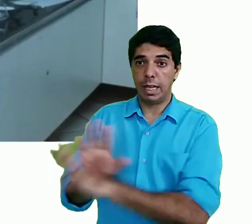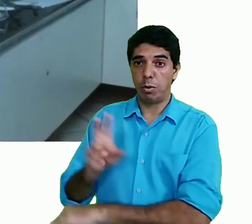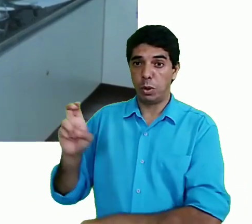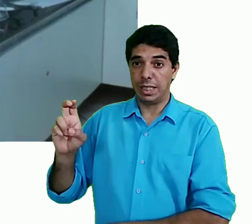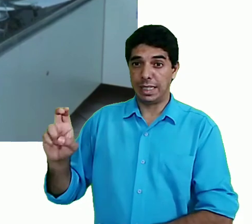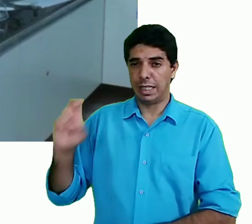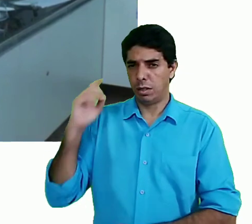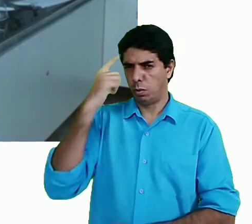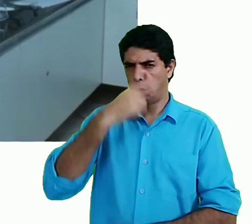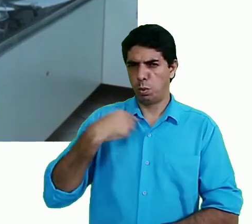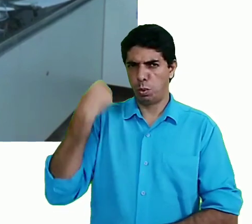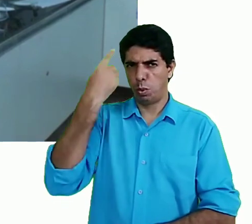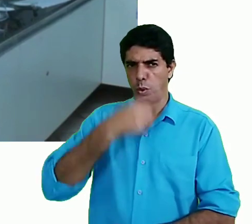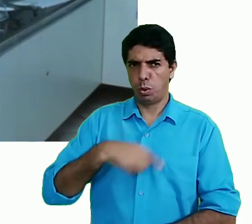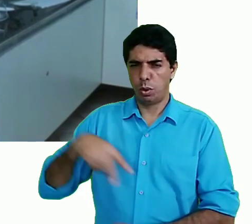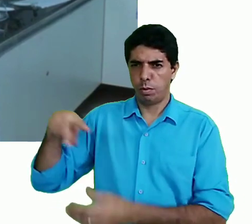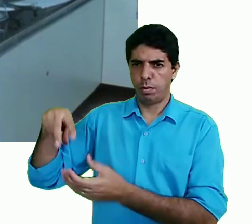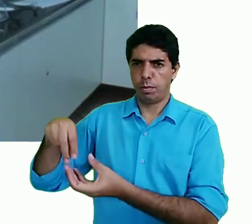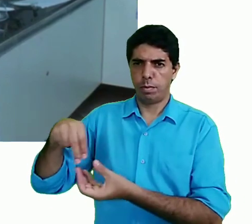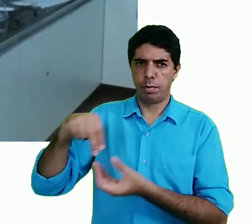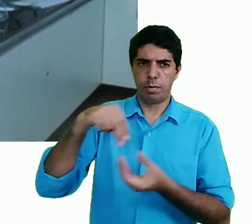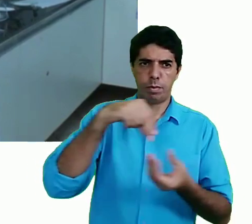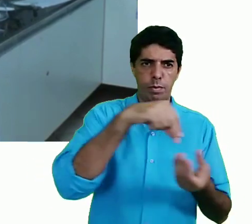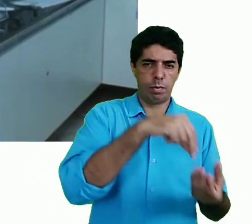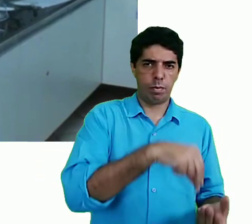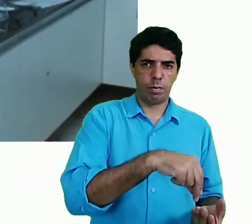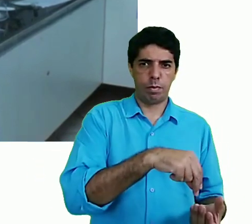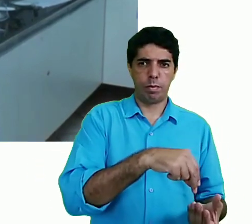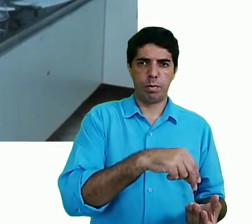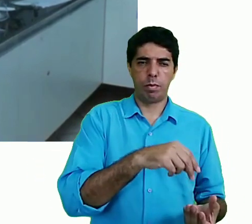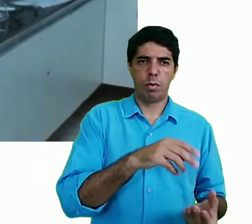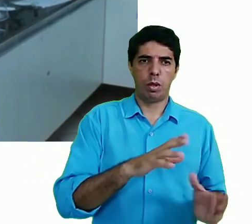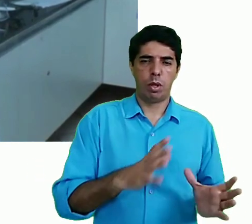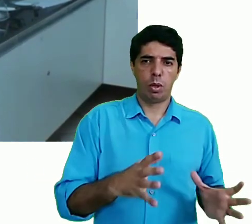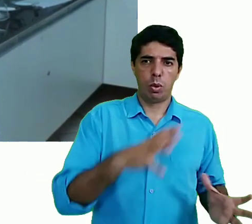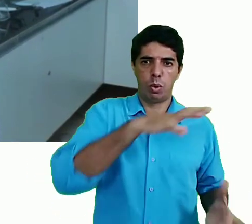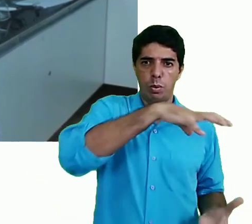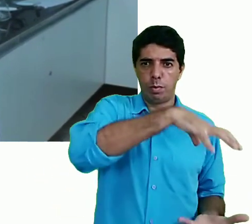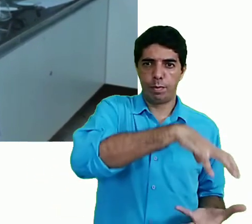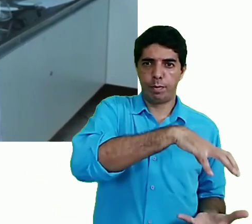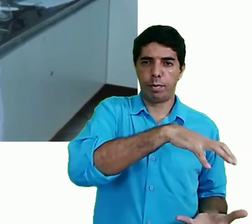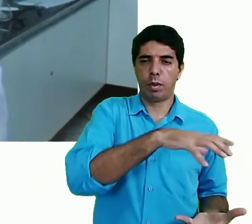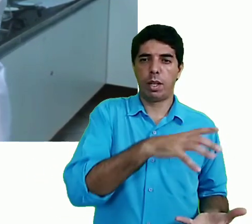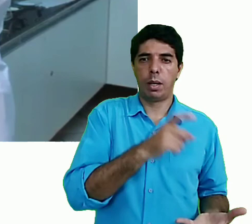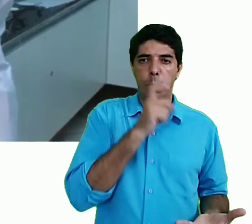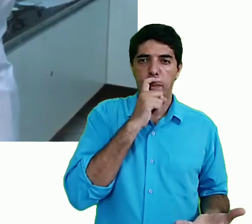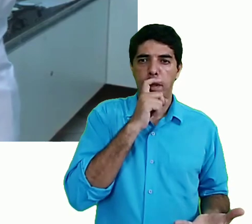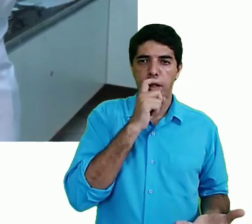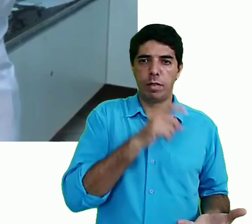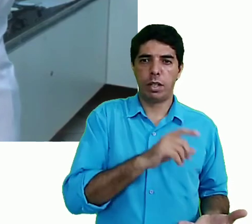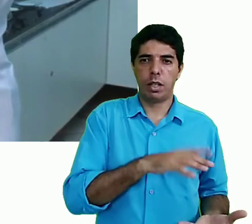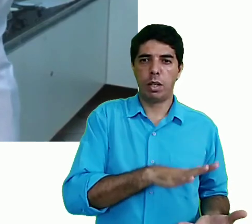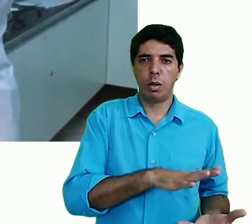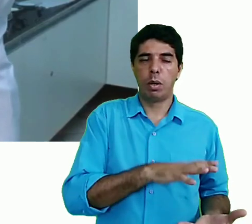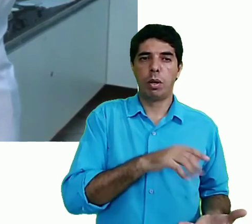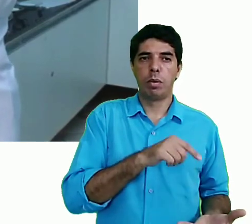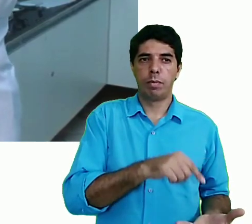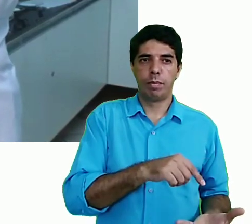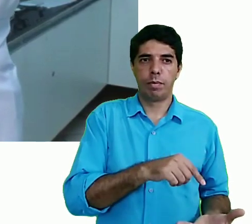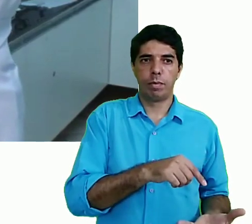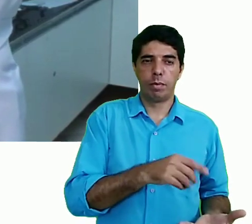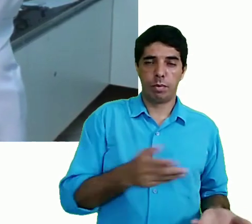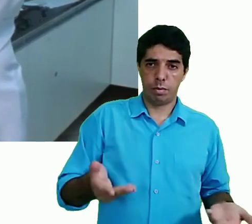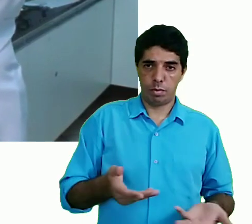estufa, essa cápsula de porcelana, juntamente, foi colocada aqui no secador para esfriar